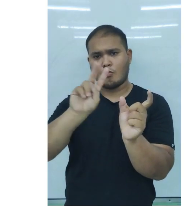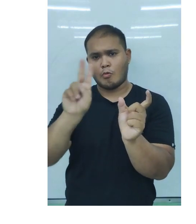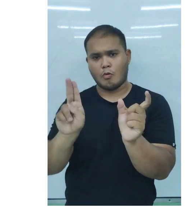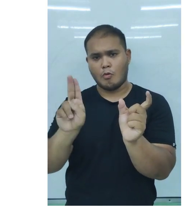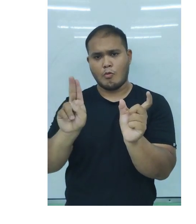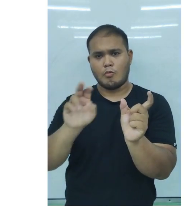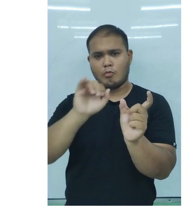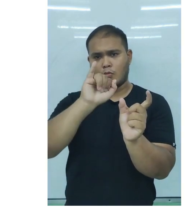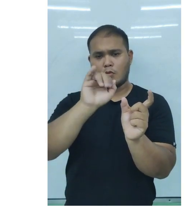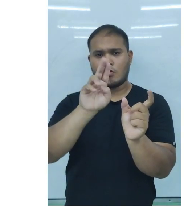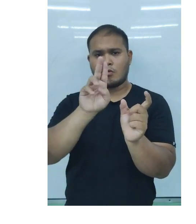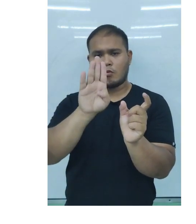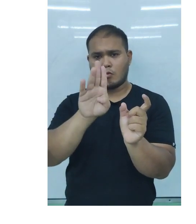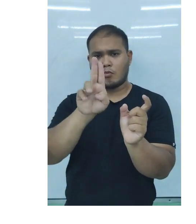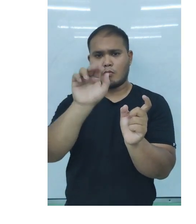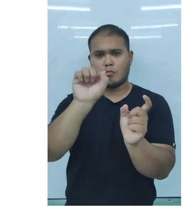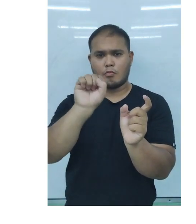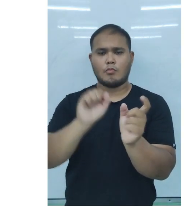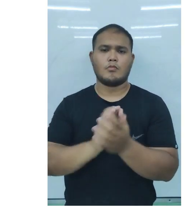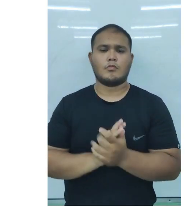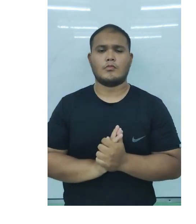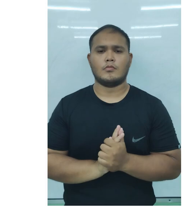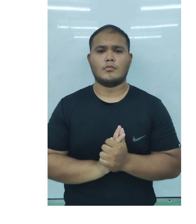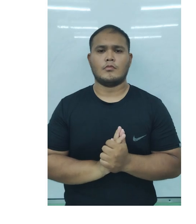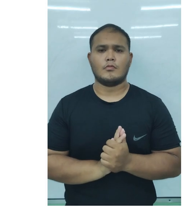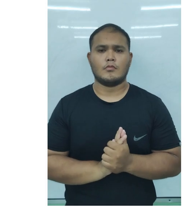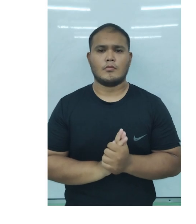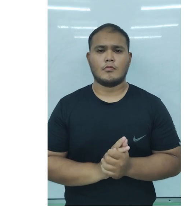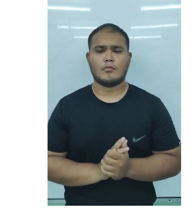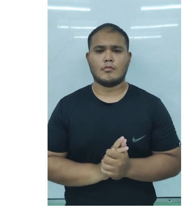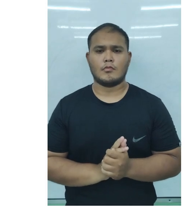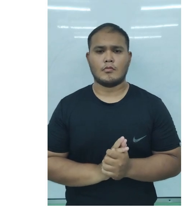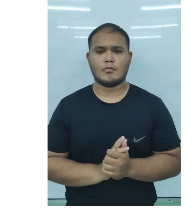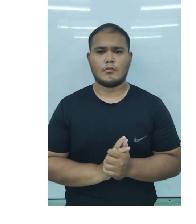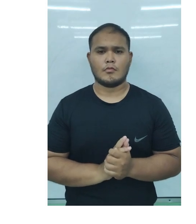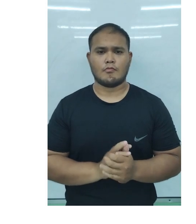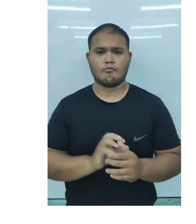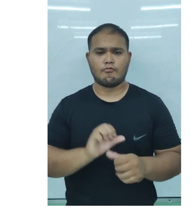Então, vai se tornar prudentio, prudentius, mais prudente.